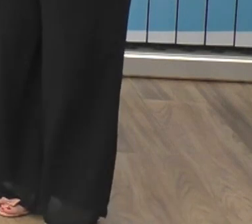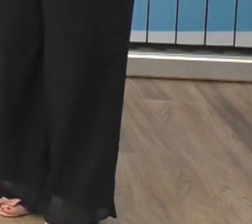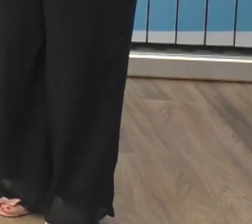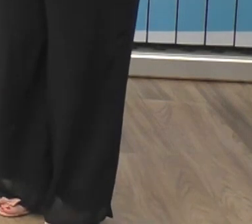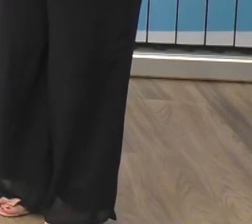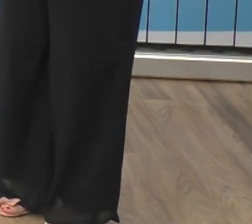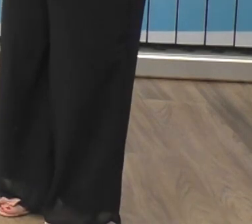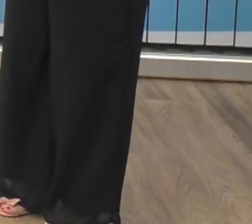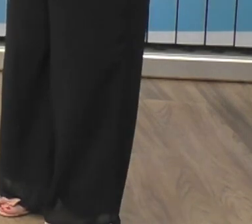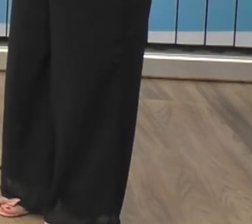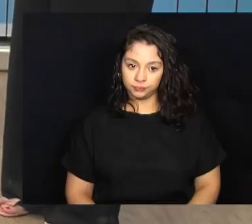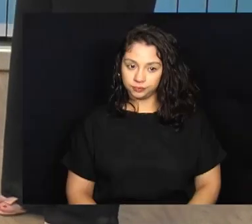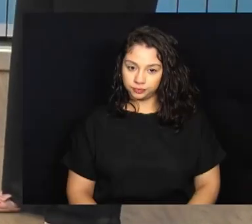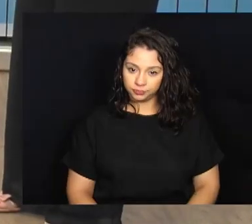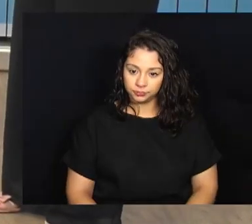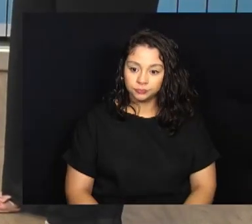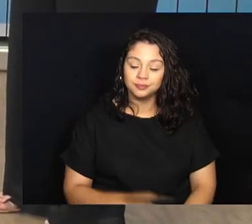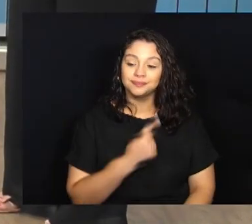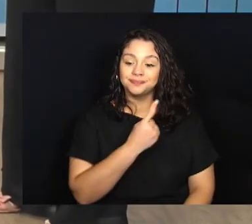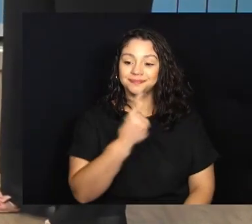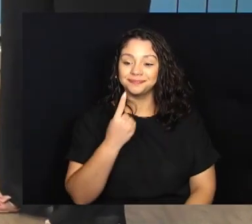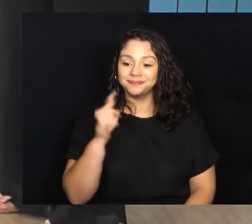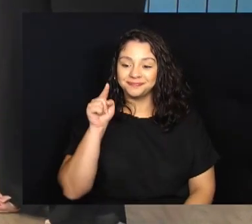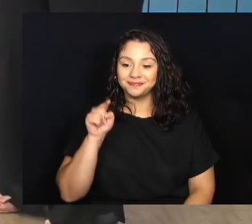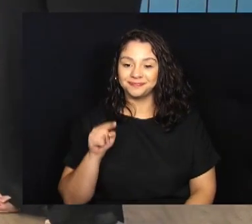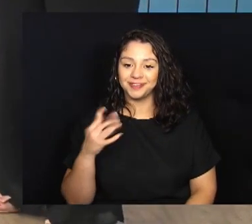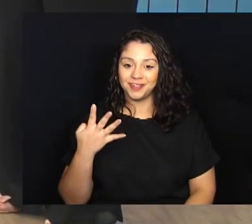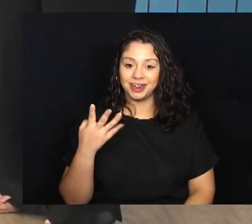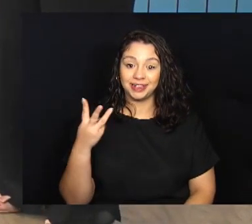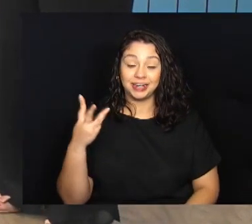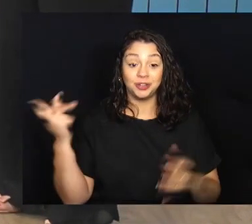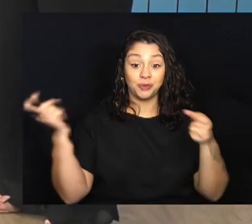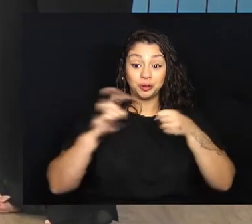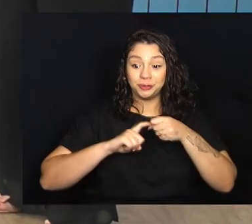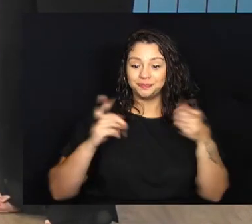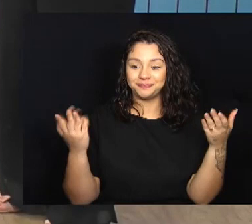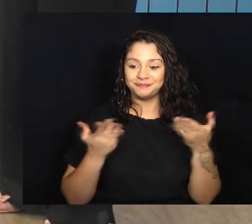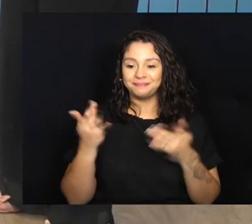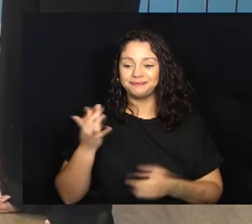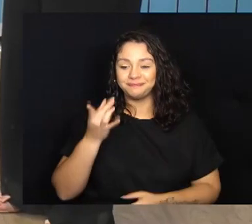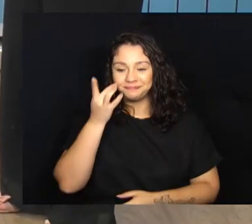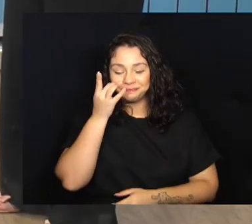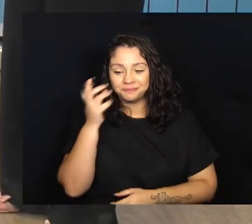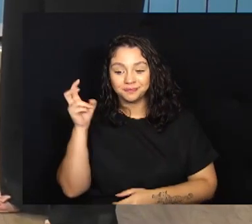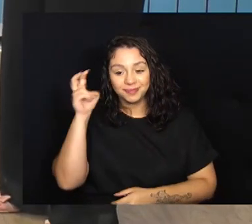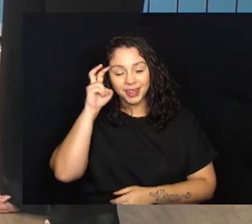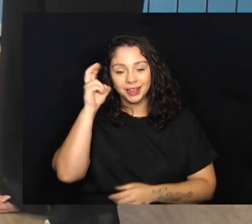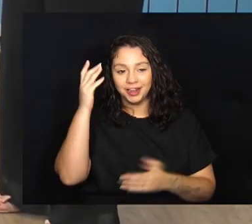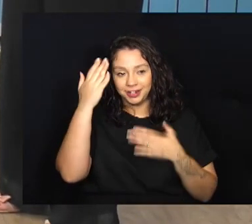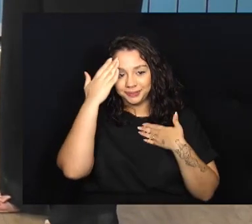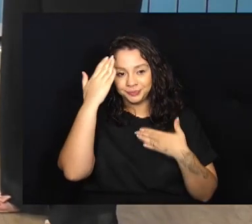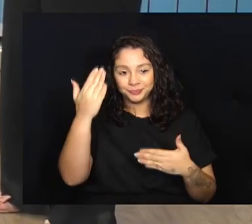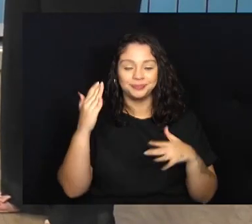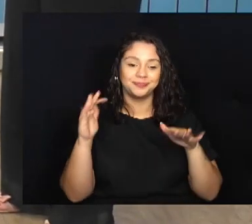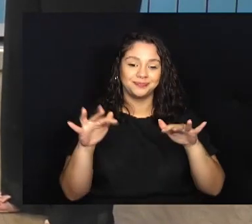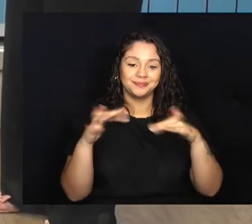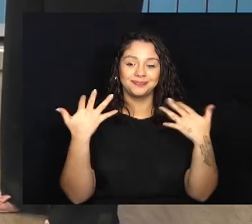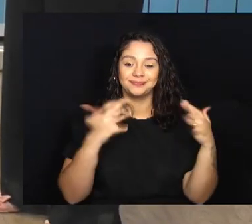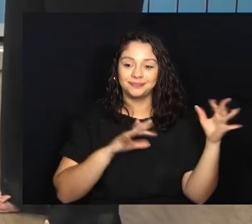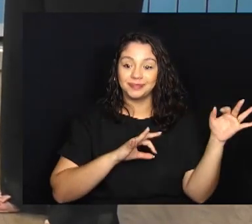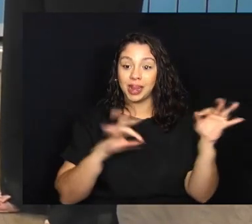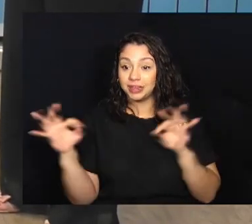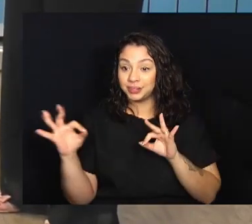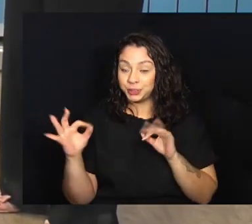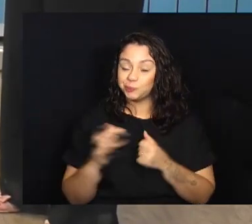Onze horas mais 43 minutos, Câmara Total de volta ao vivo nesta quinta-feira. Muito obrigado, viu, pela sua companhia, pela sua